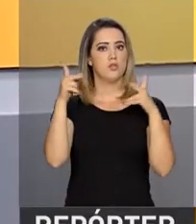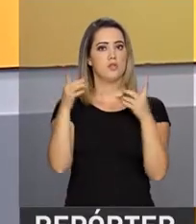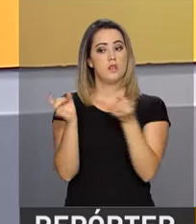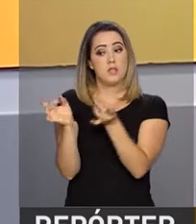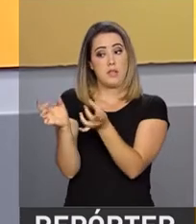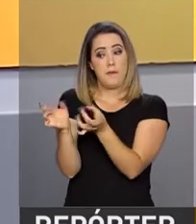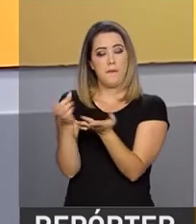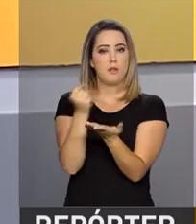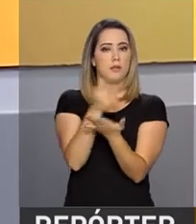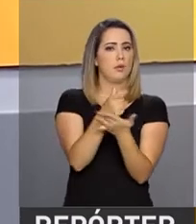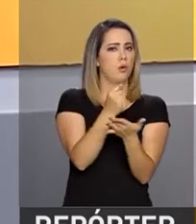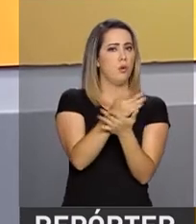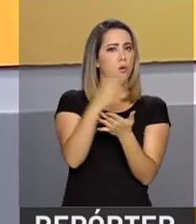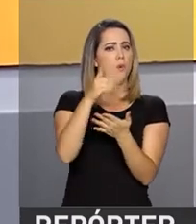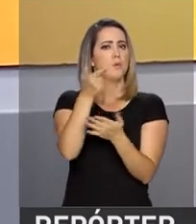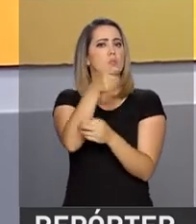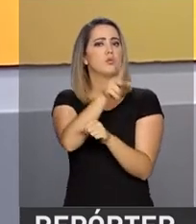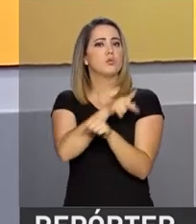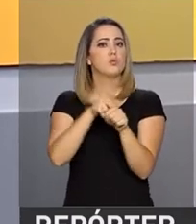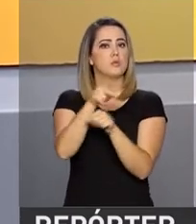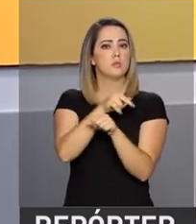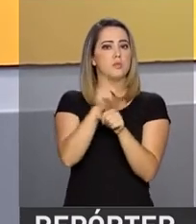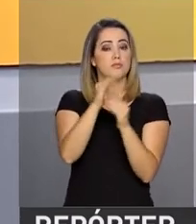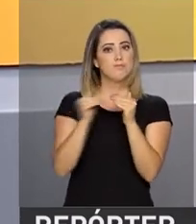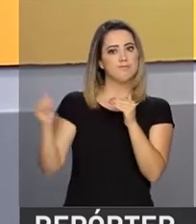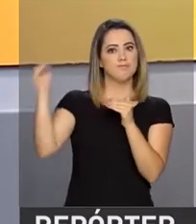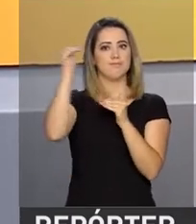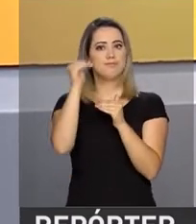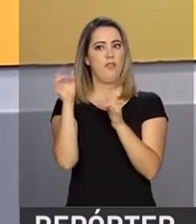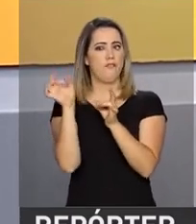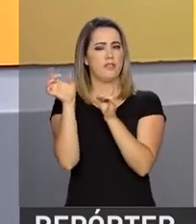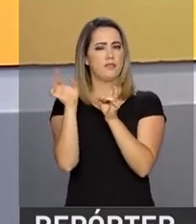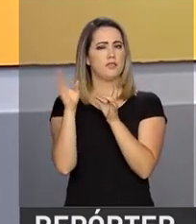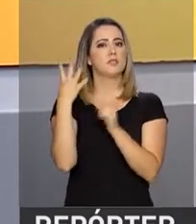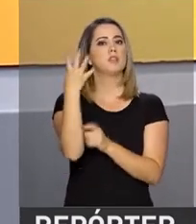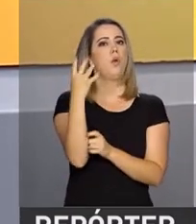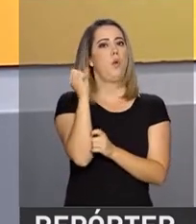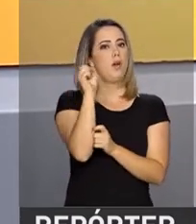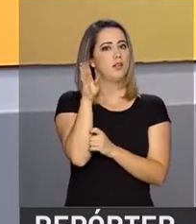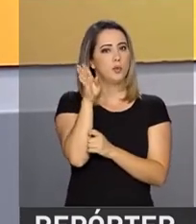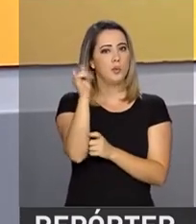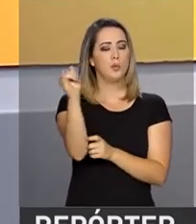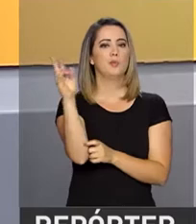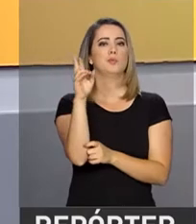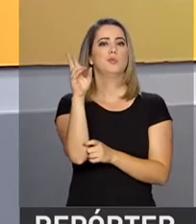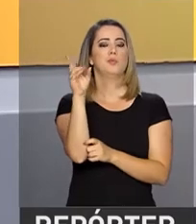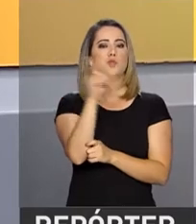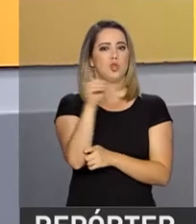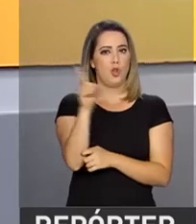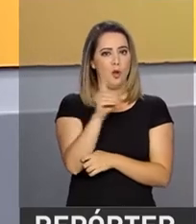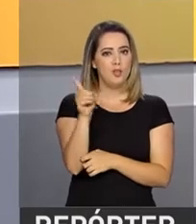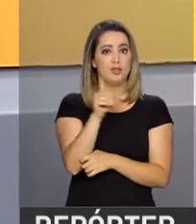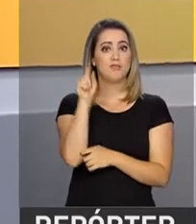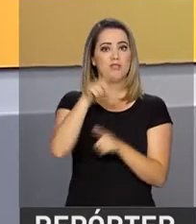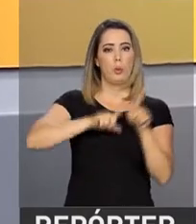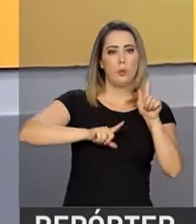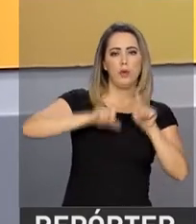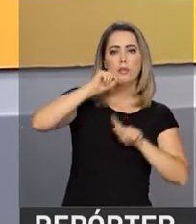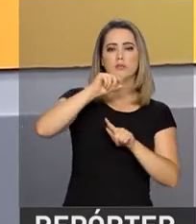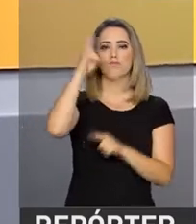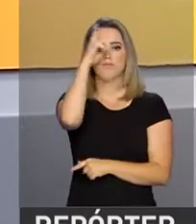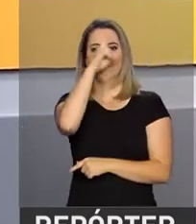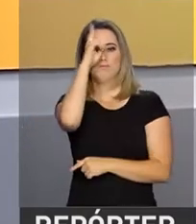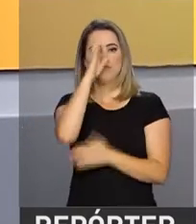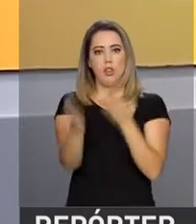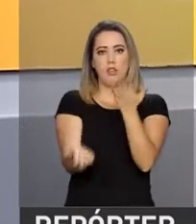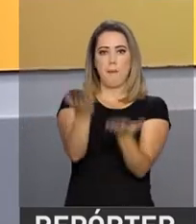o que o Brasil vende e compra de outros países está positiva em 48 bilhões de dólares. E esse recorde histórico na balança